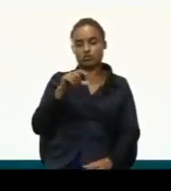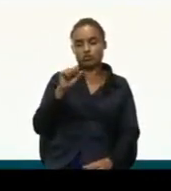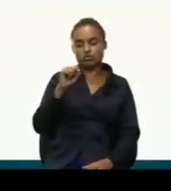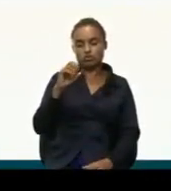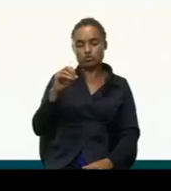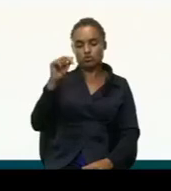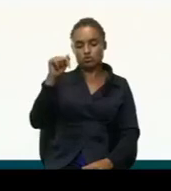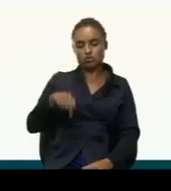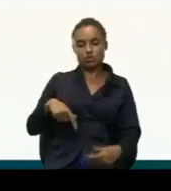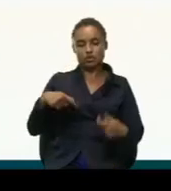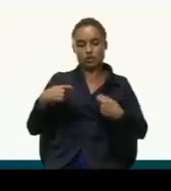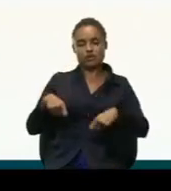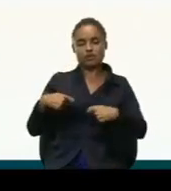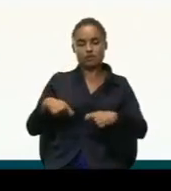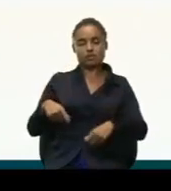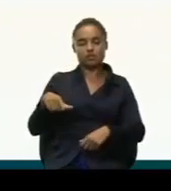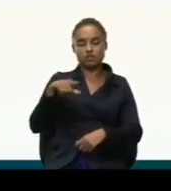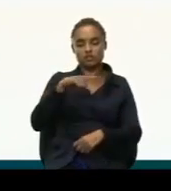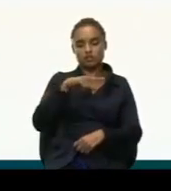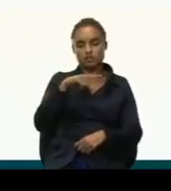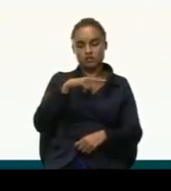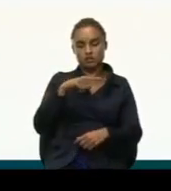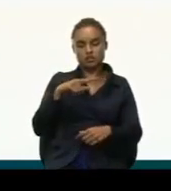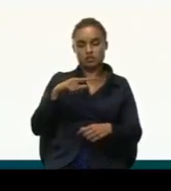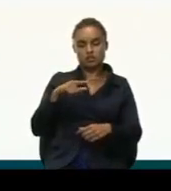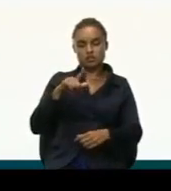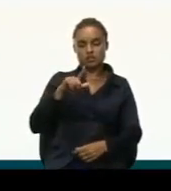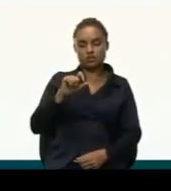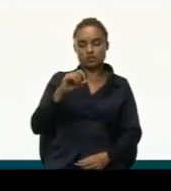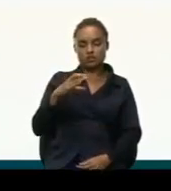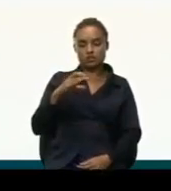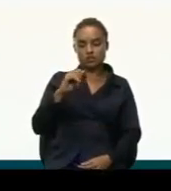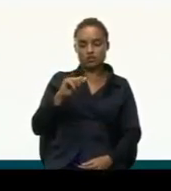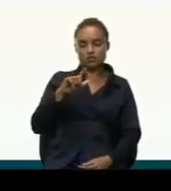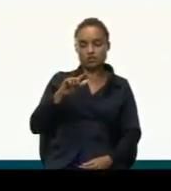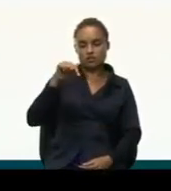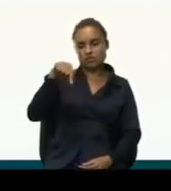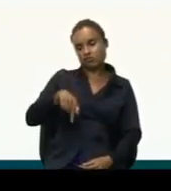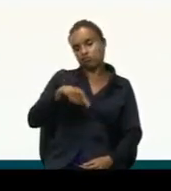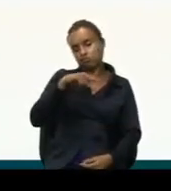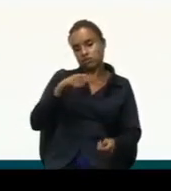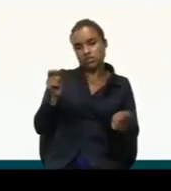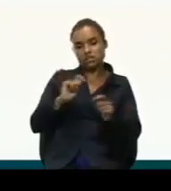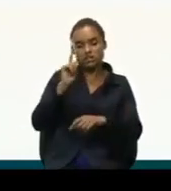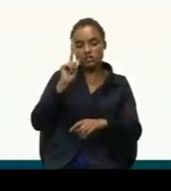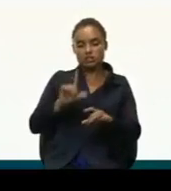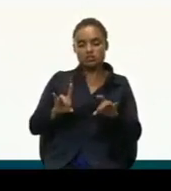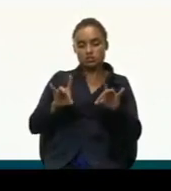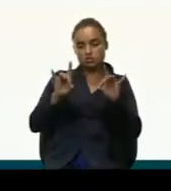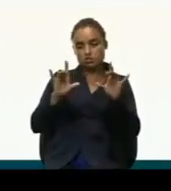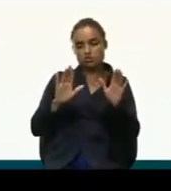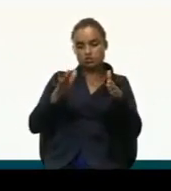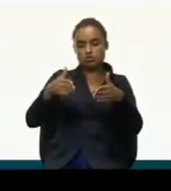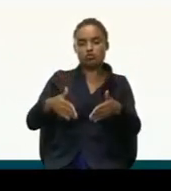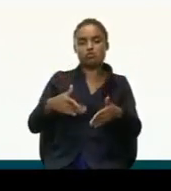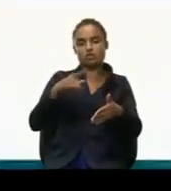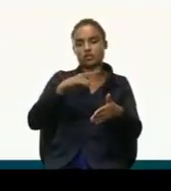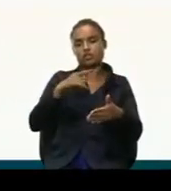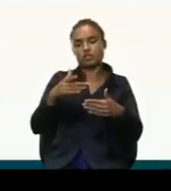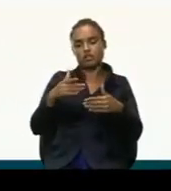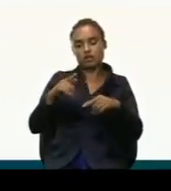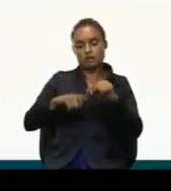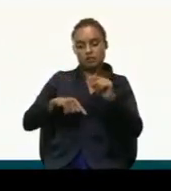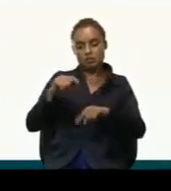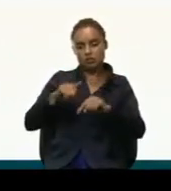porte, deve haver o quê? Um local exclusivo para o aquecimento de refeições. O famoso marmiteiro ou